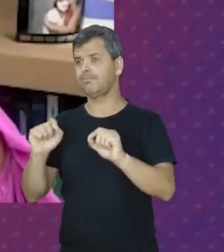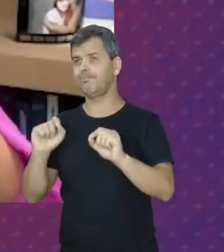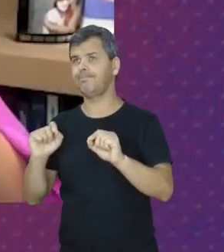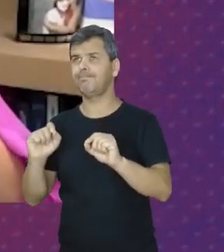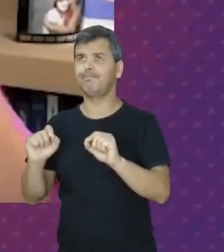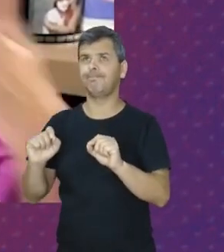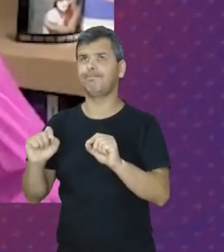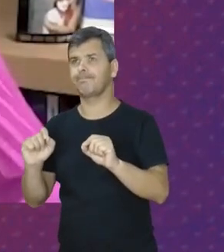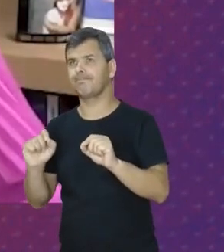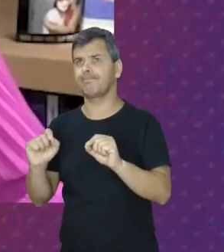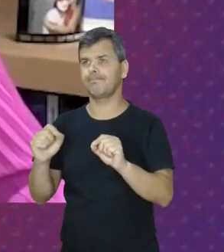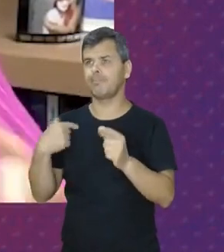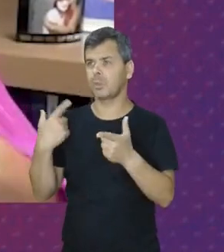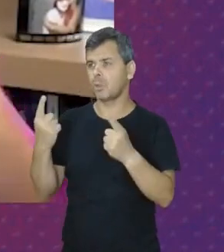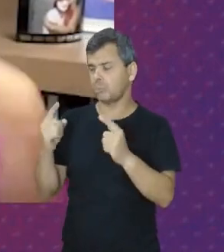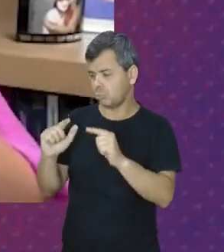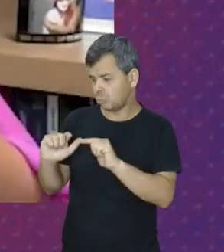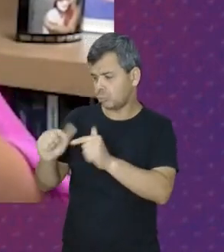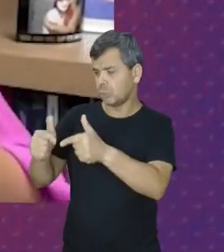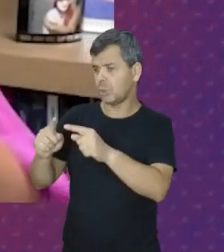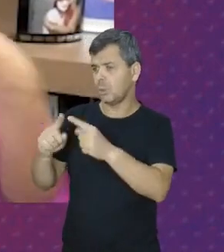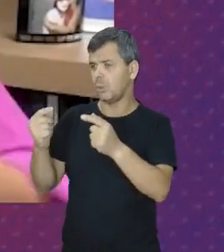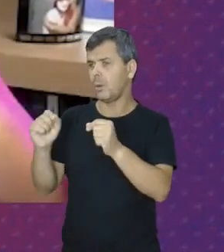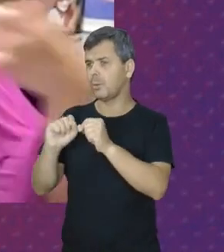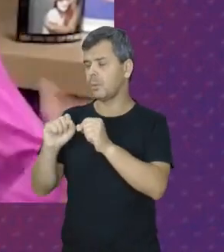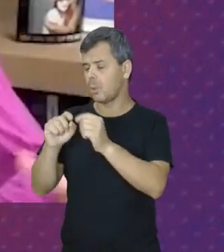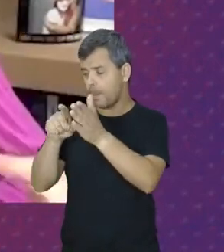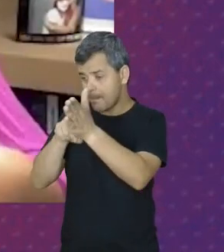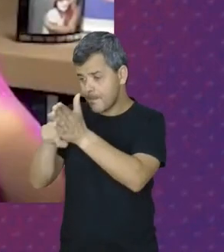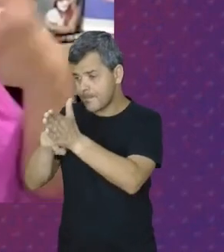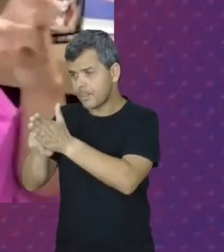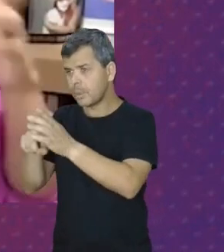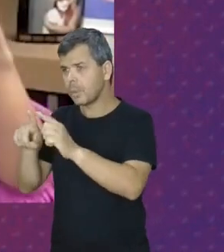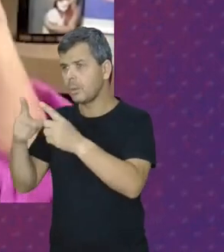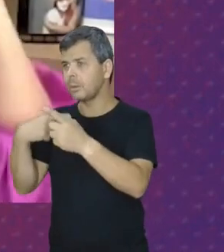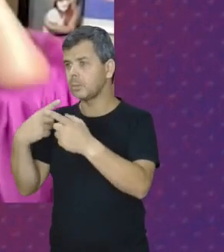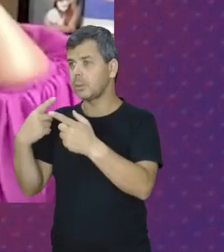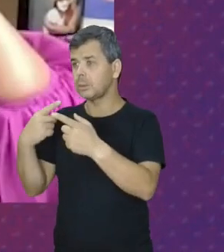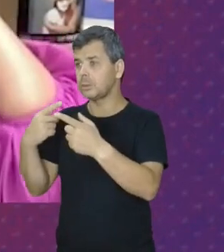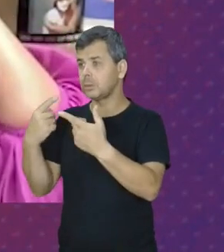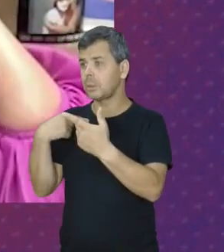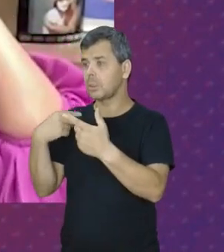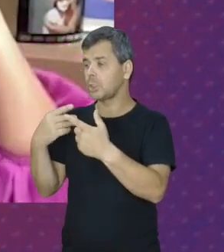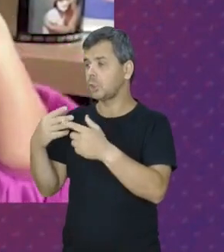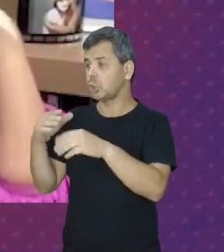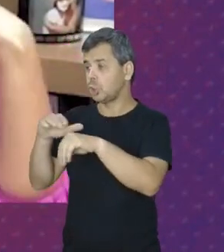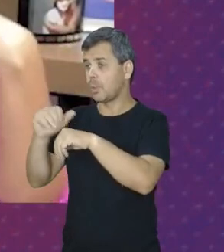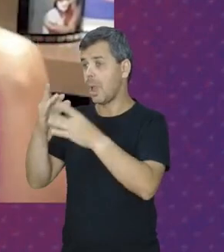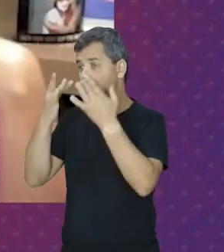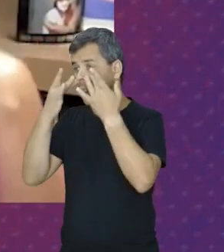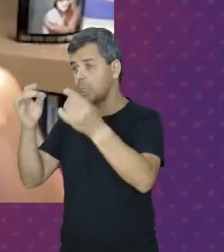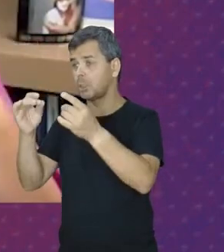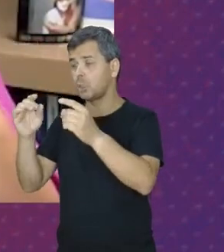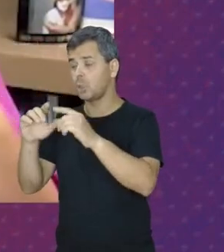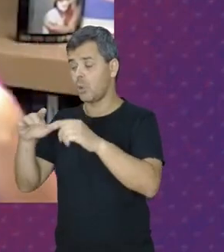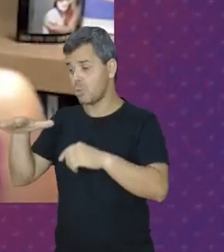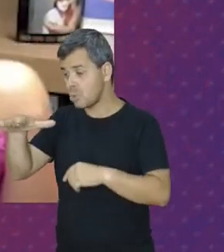muito desafiador e já seria um dado alarmante. Mas nós estamos falando